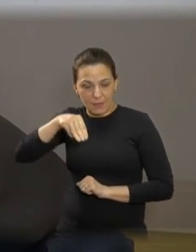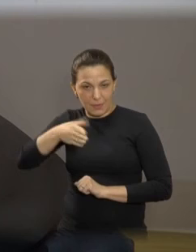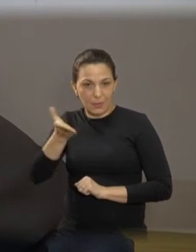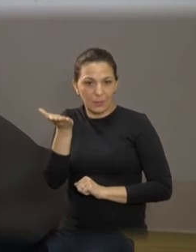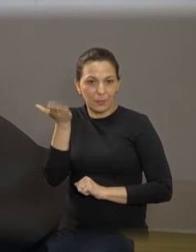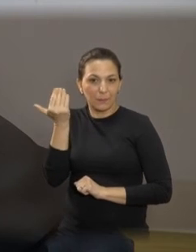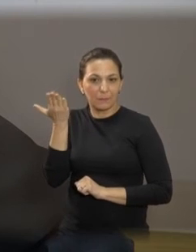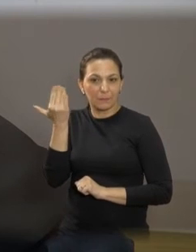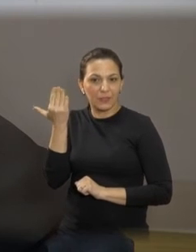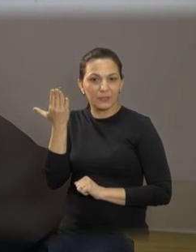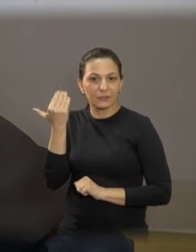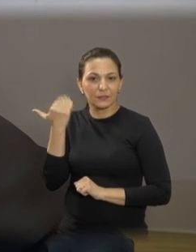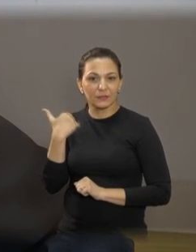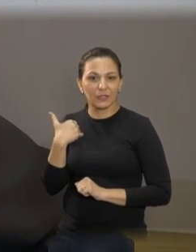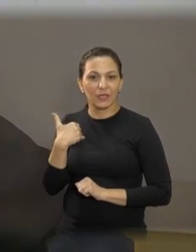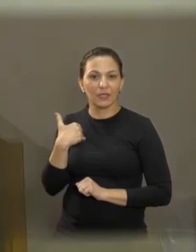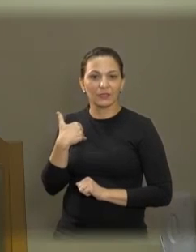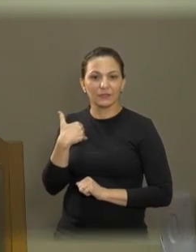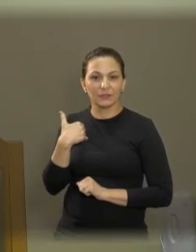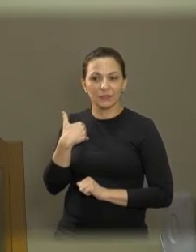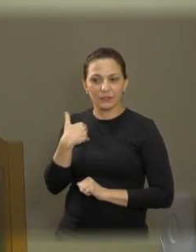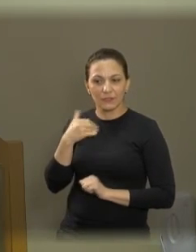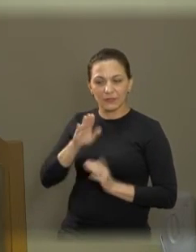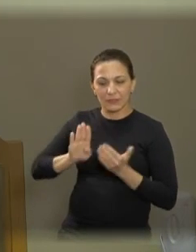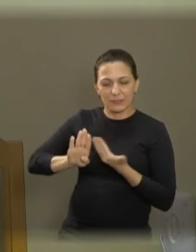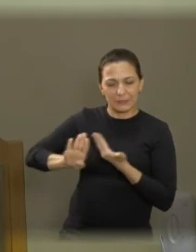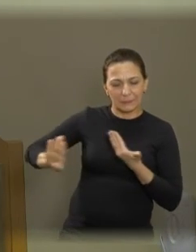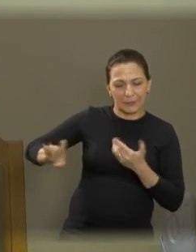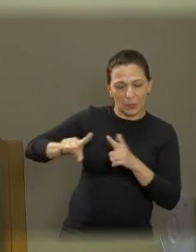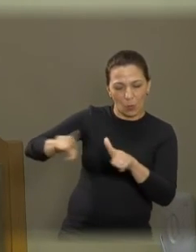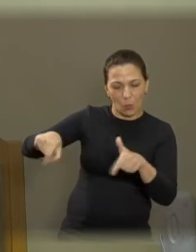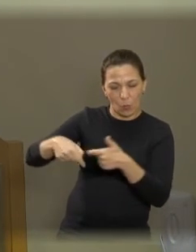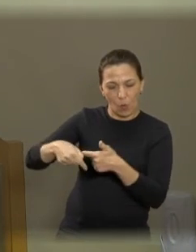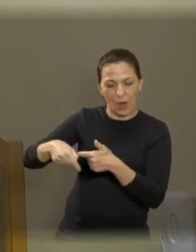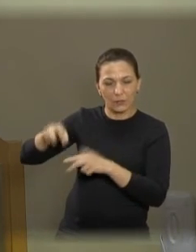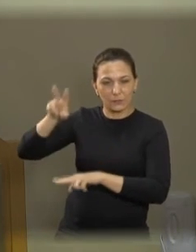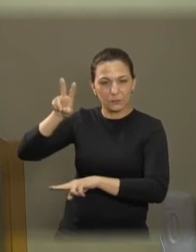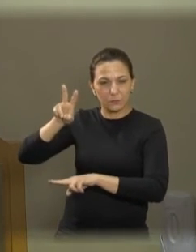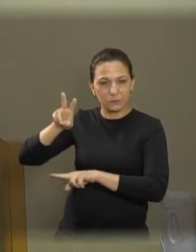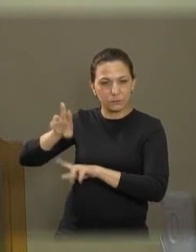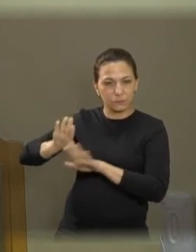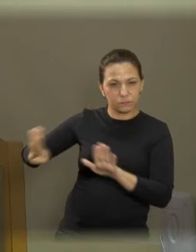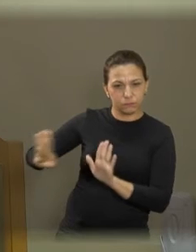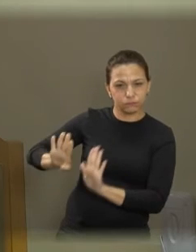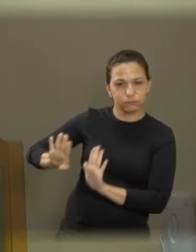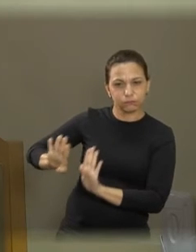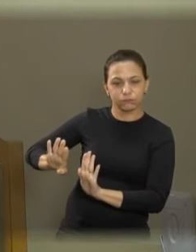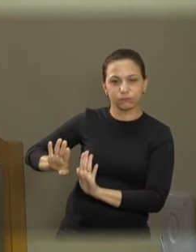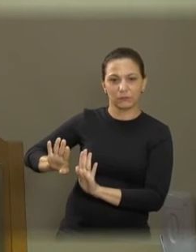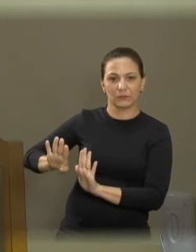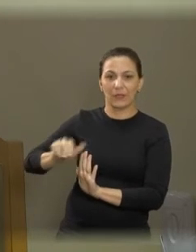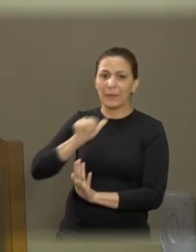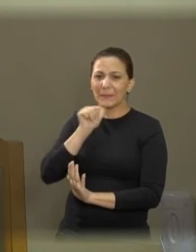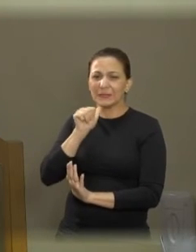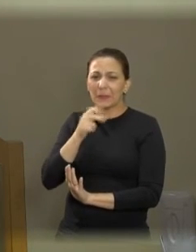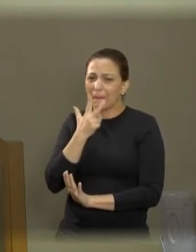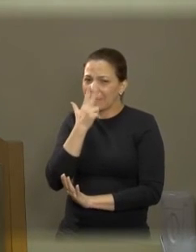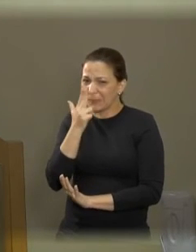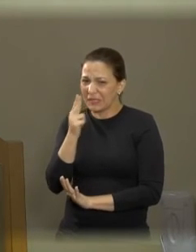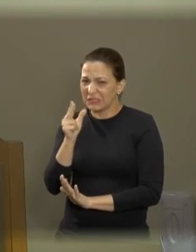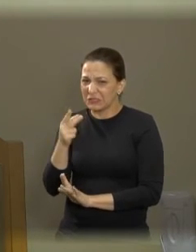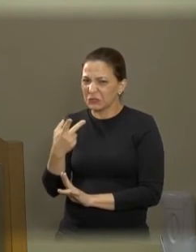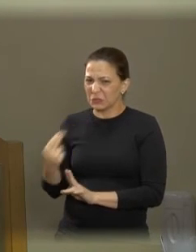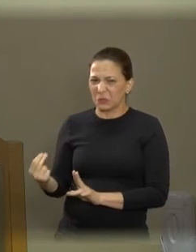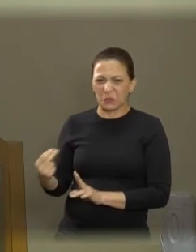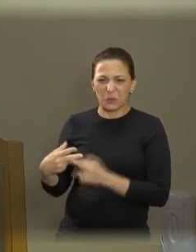né, eles até deixavam ela trancada num quarto, em separado, tratavam a menstruação como algo, né, uma coisa